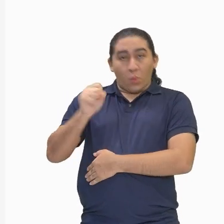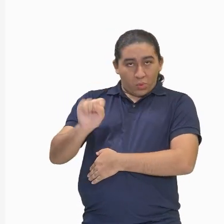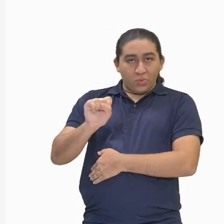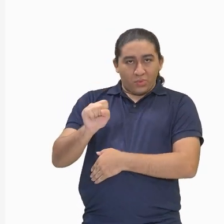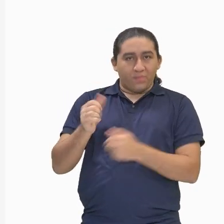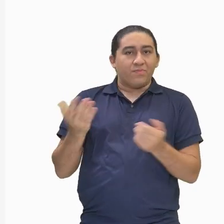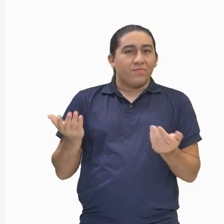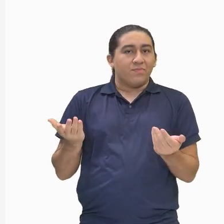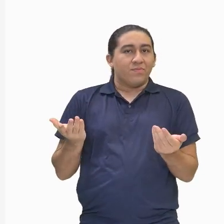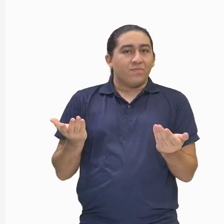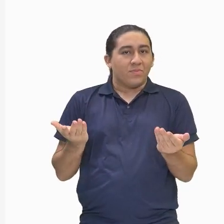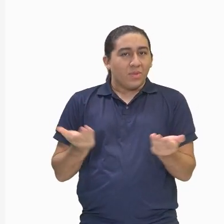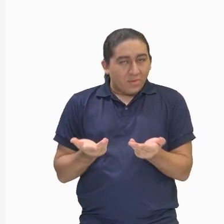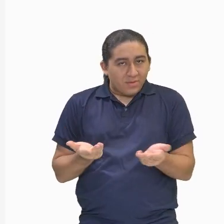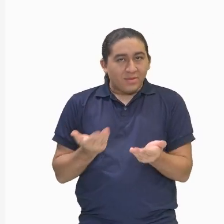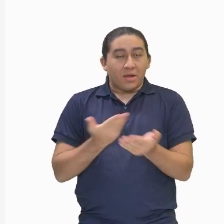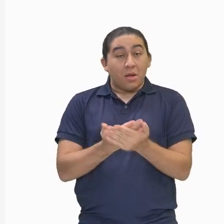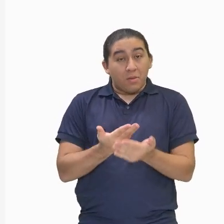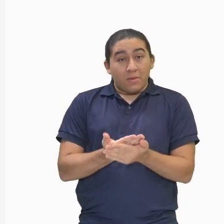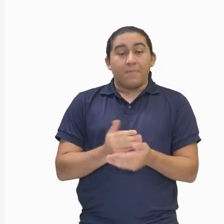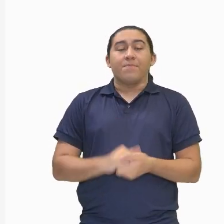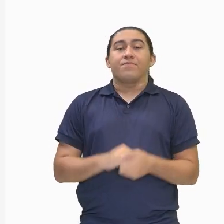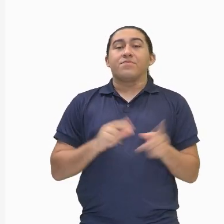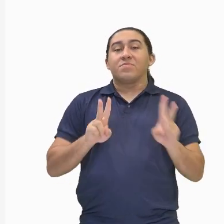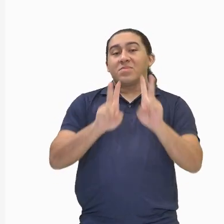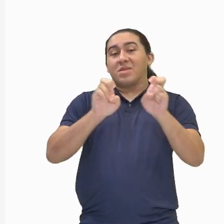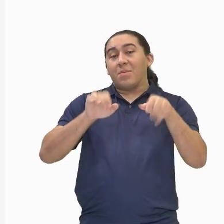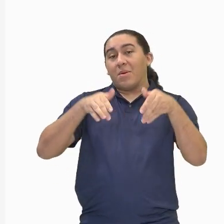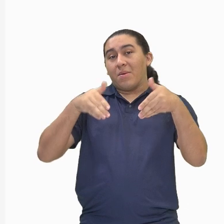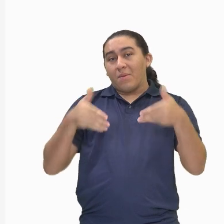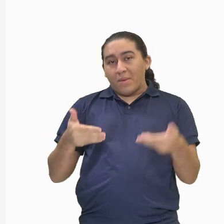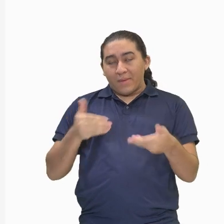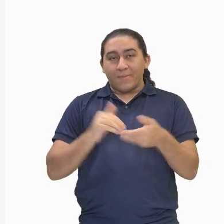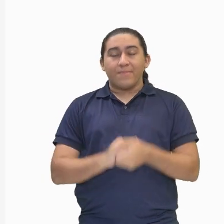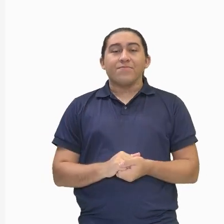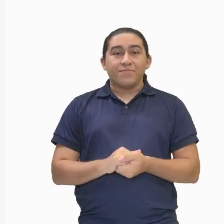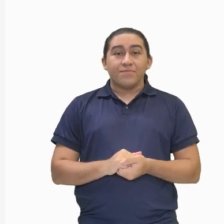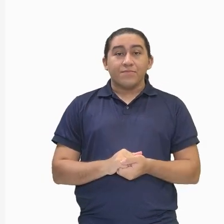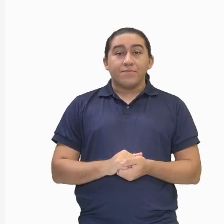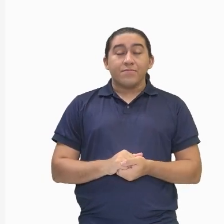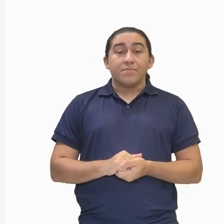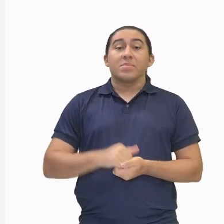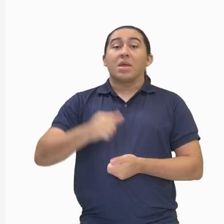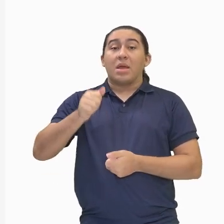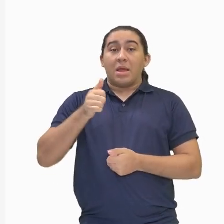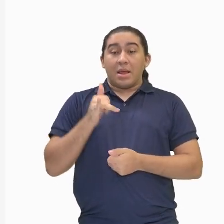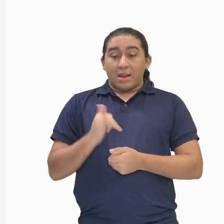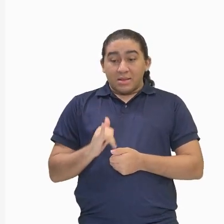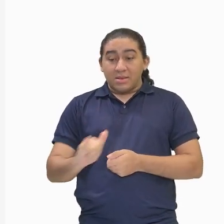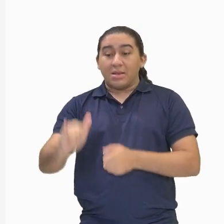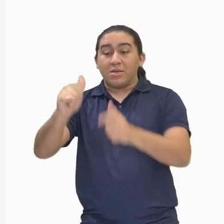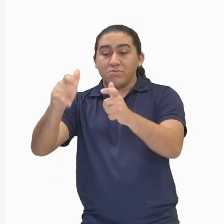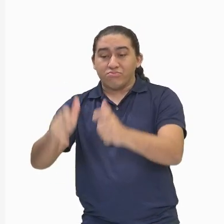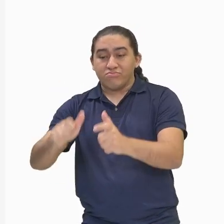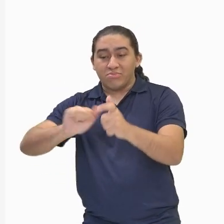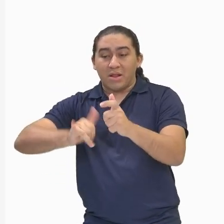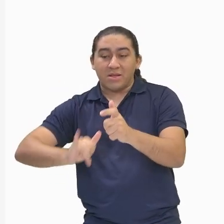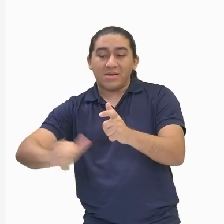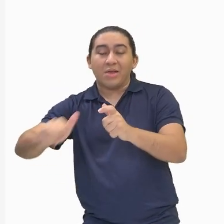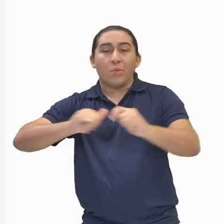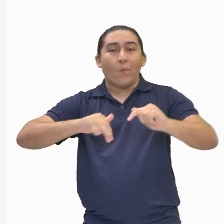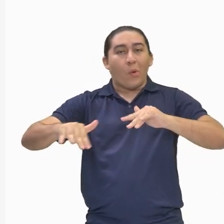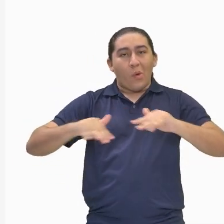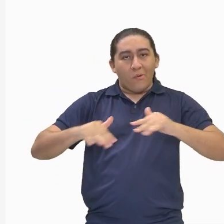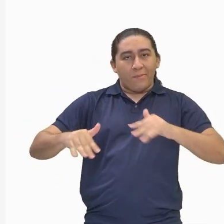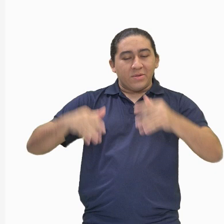hoje, o objeto de conhecimento é eletrodinâmica. As maravilhas do movimento dos